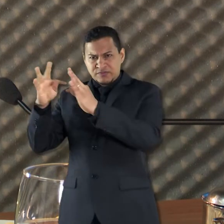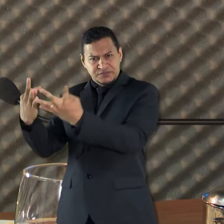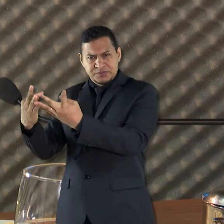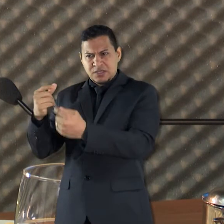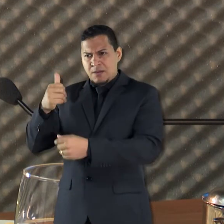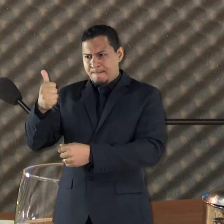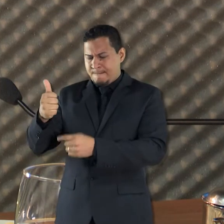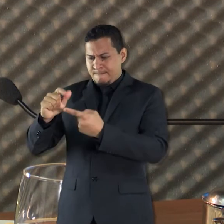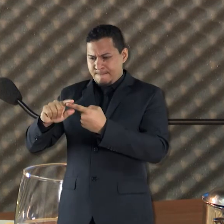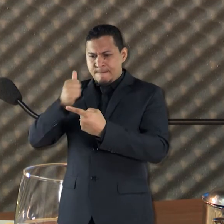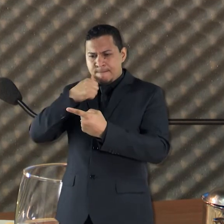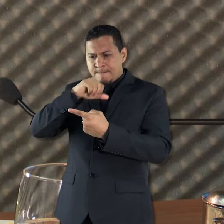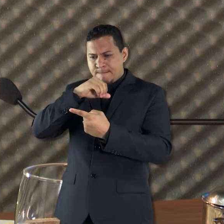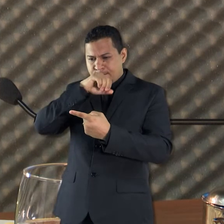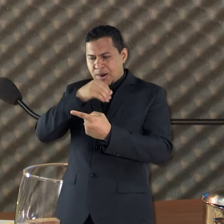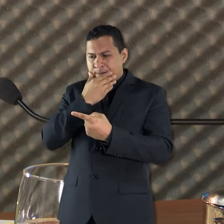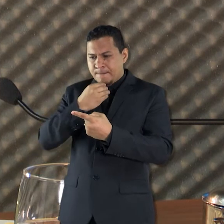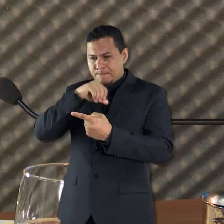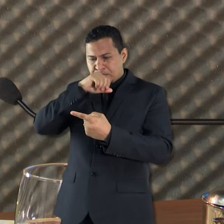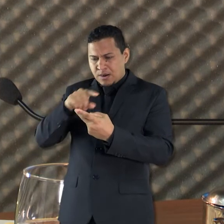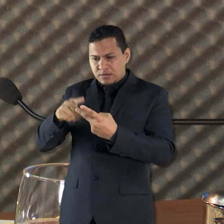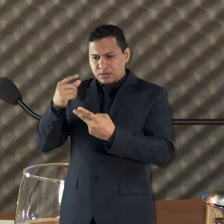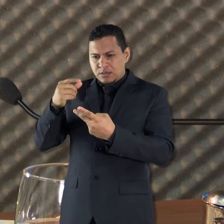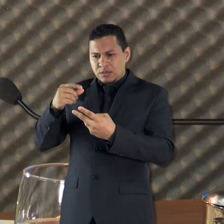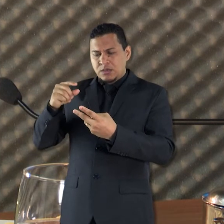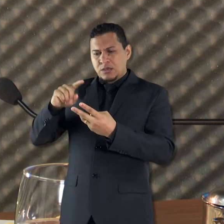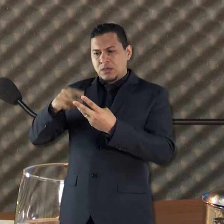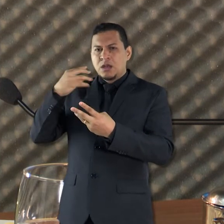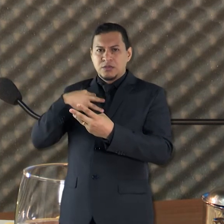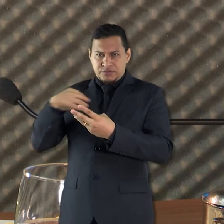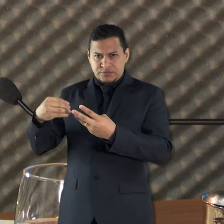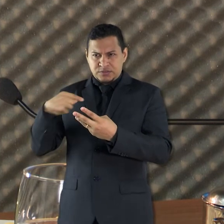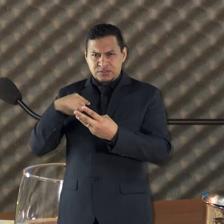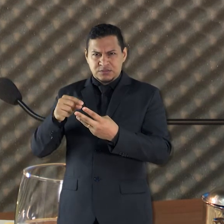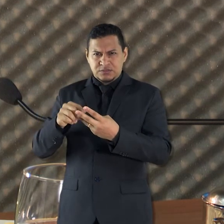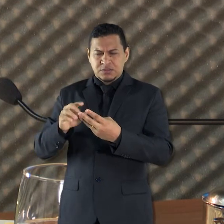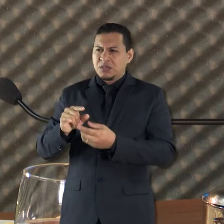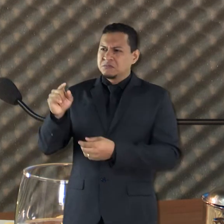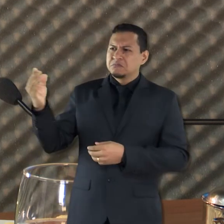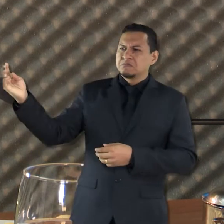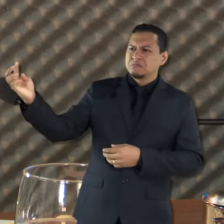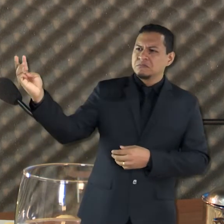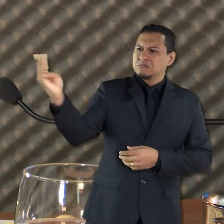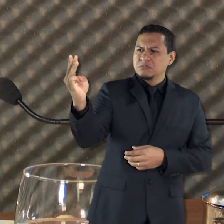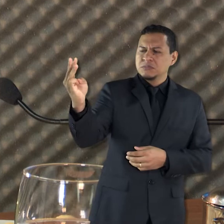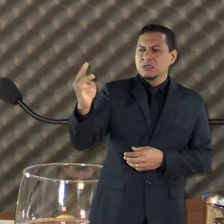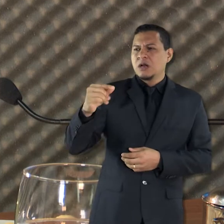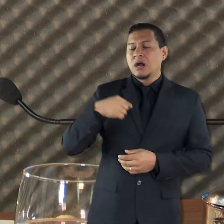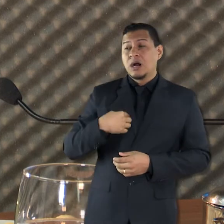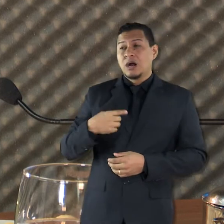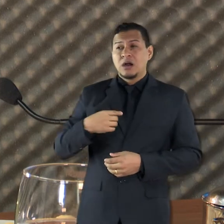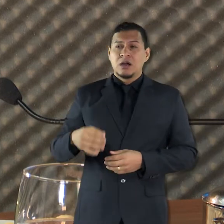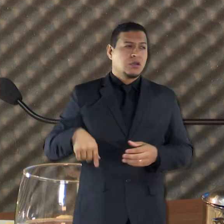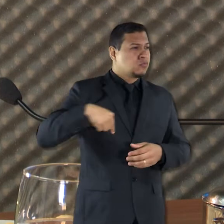uma família, o pai, a esposa e uma filhinha, né? Aí eu passei, aí eu, puxa vida, parece a Sagrada Família, né? Puxa vida, aí voltei,